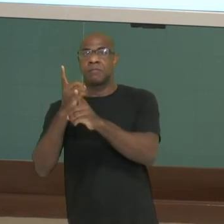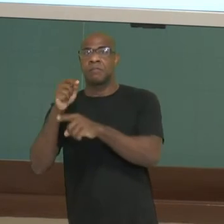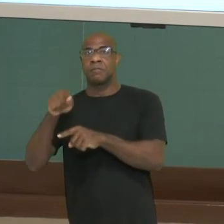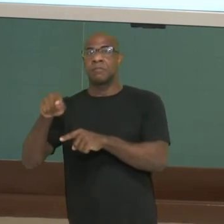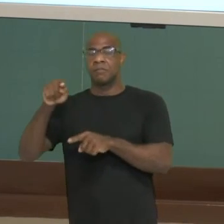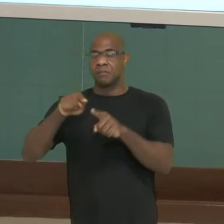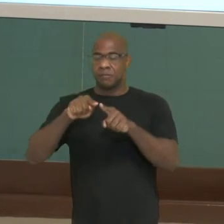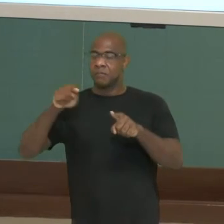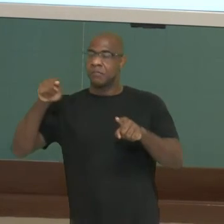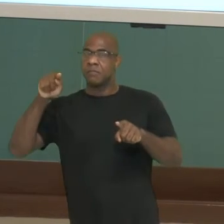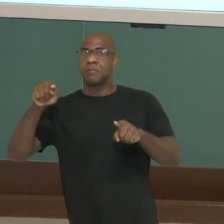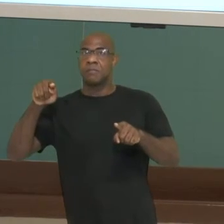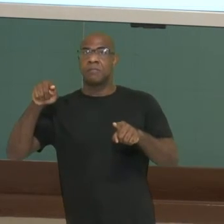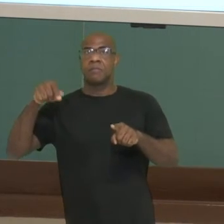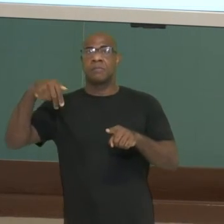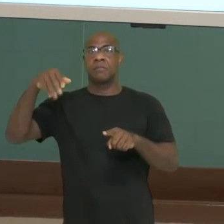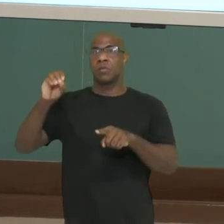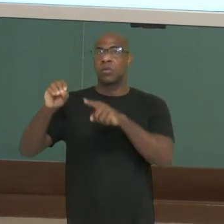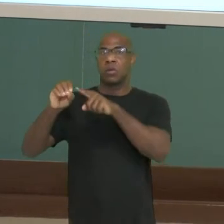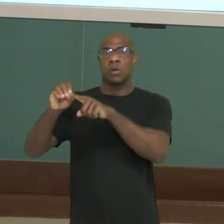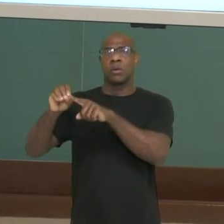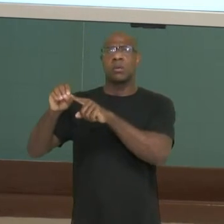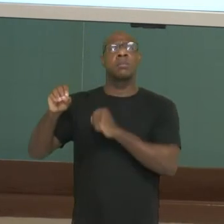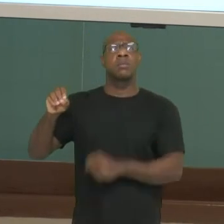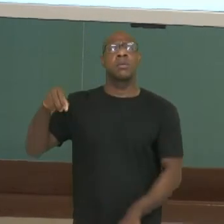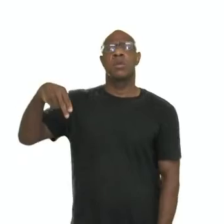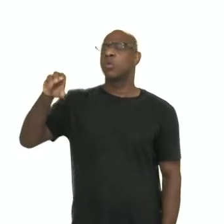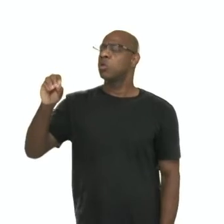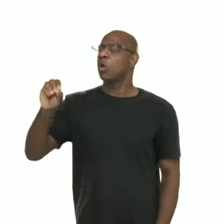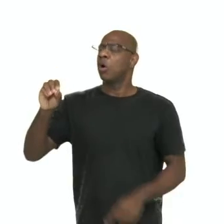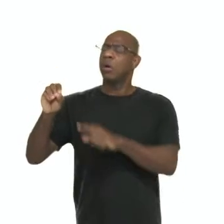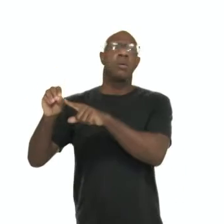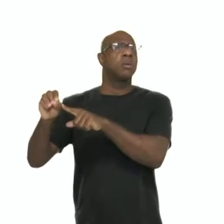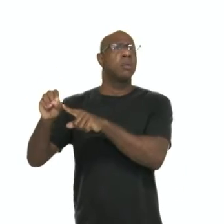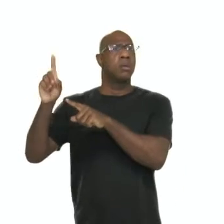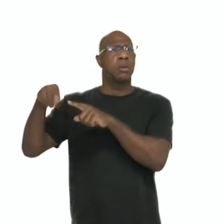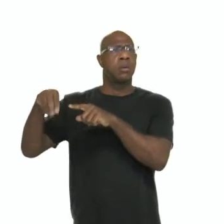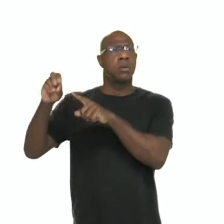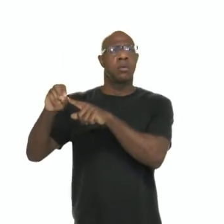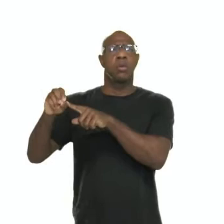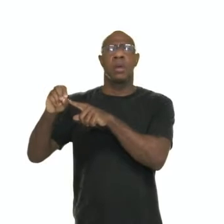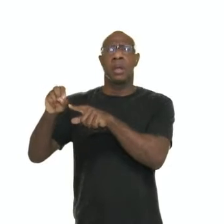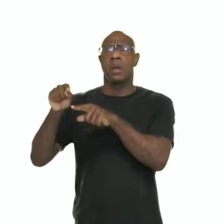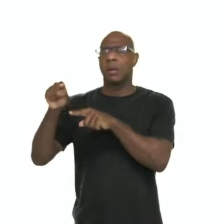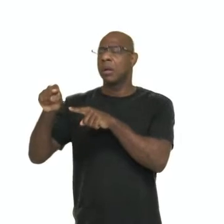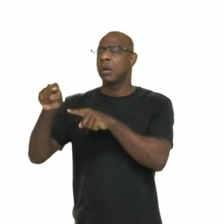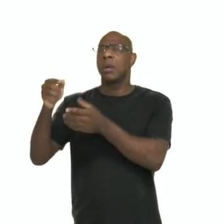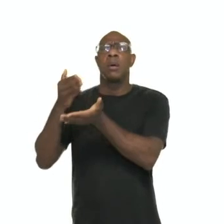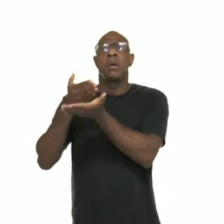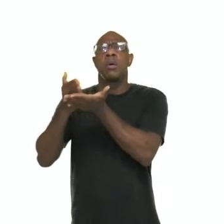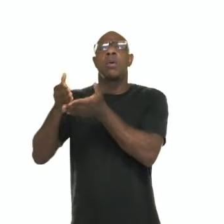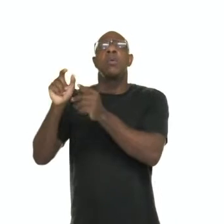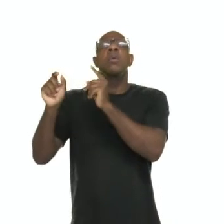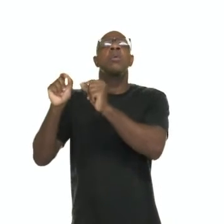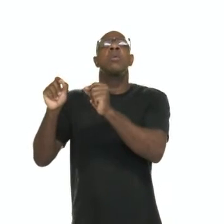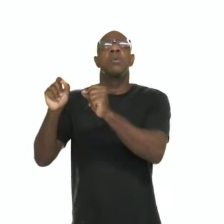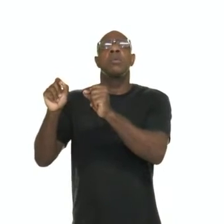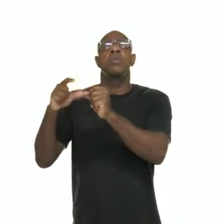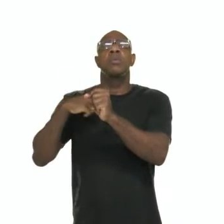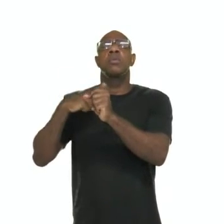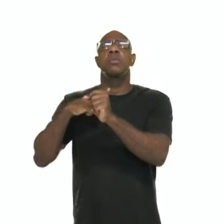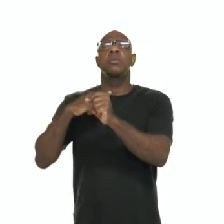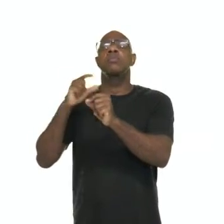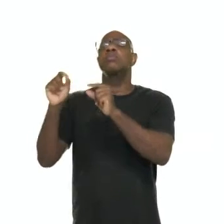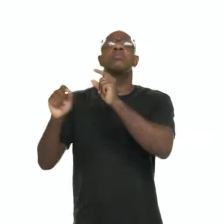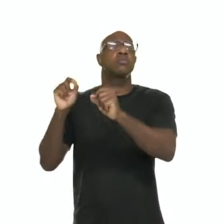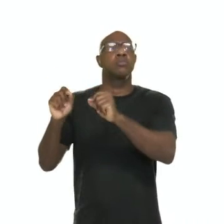aqui, o nó. E o que significa o nó? O nó é o ponto de onde partem as